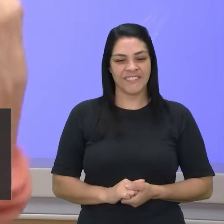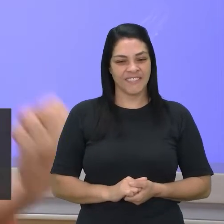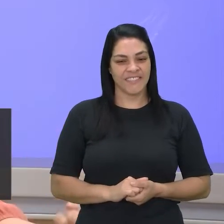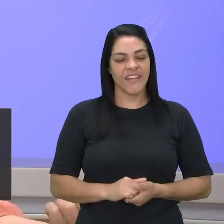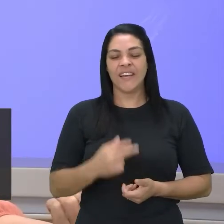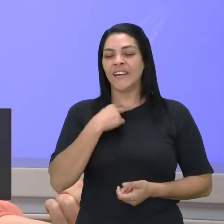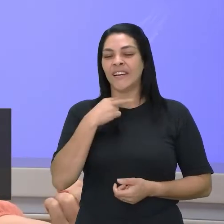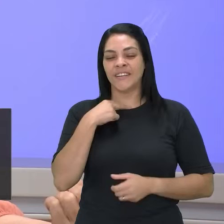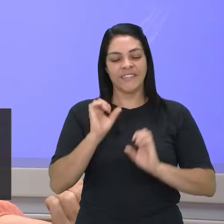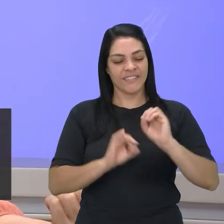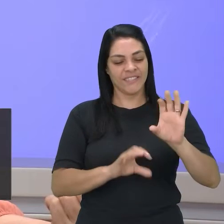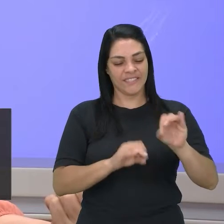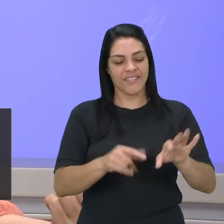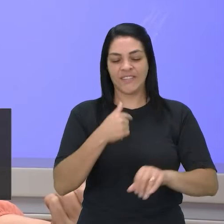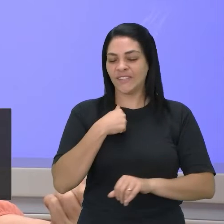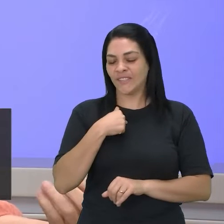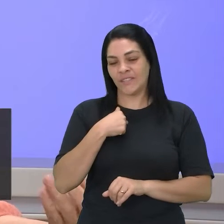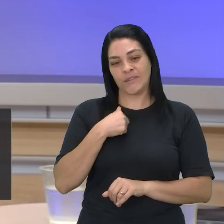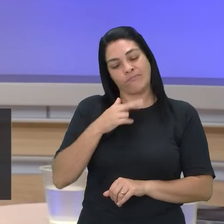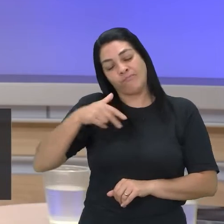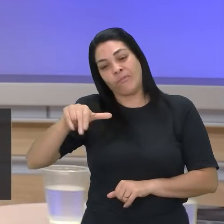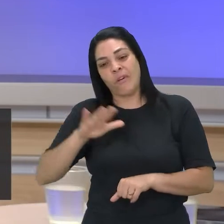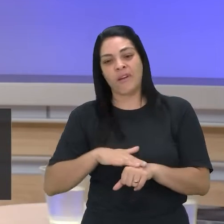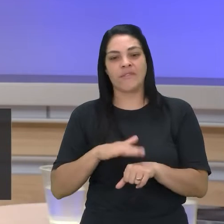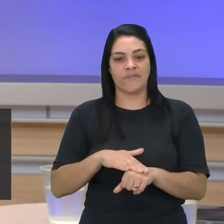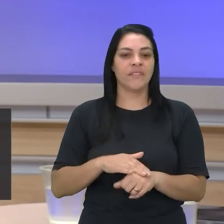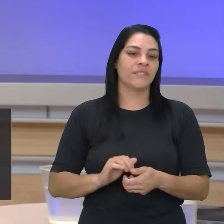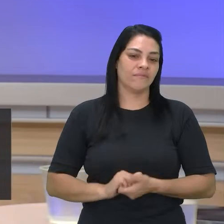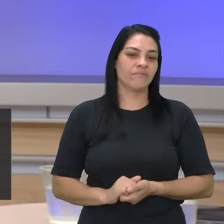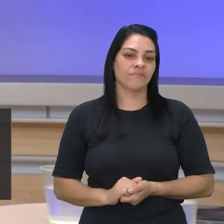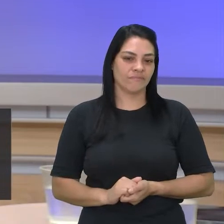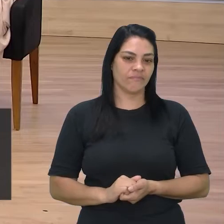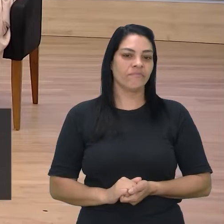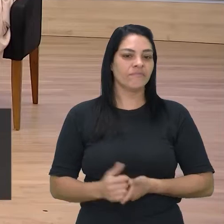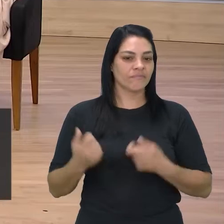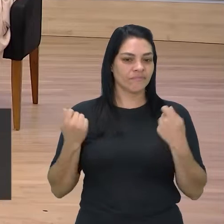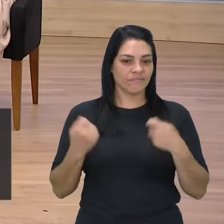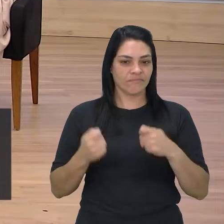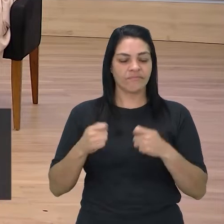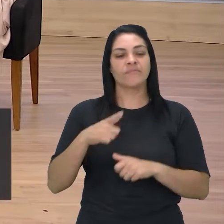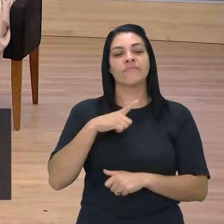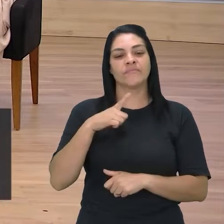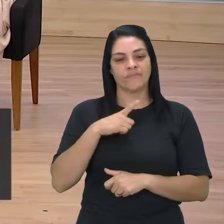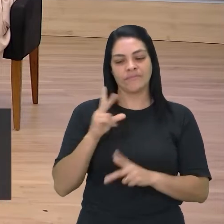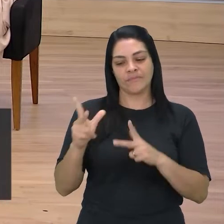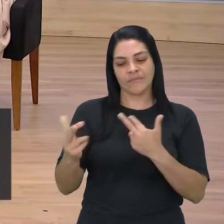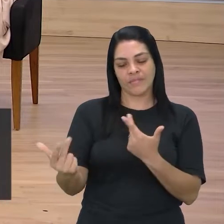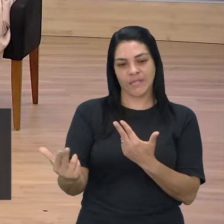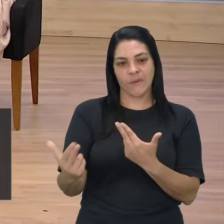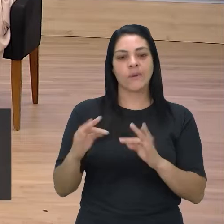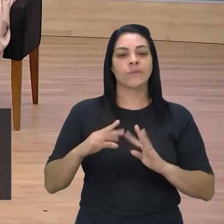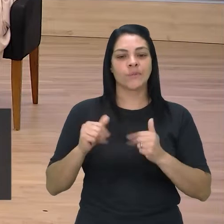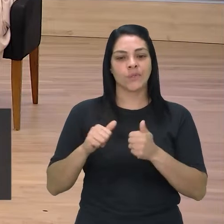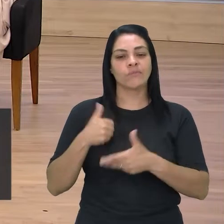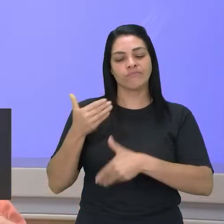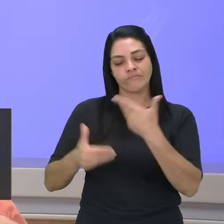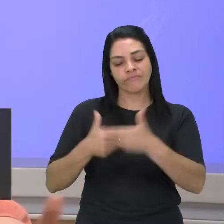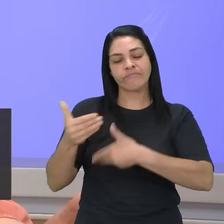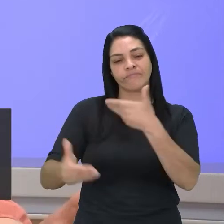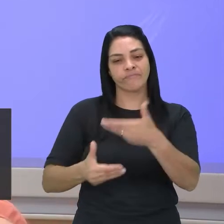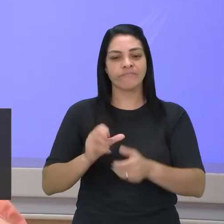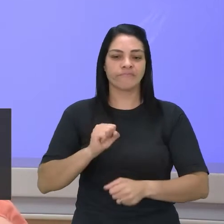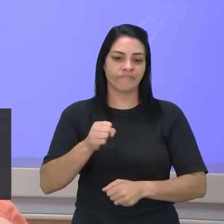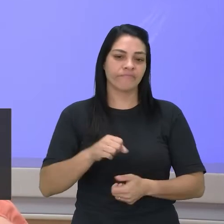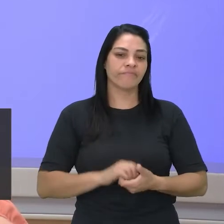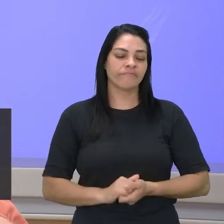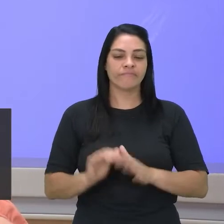ensinar o que eu não faço. Exato, a coerência, né? Super importante. A coerência sistêmica, É. todo um processo. Sim.